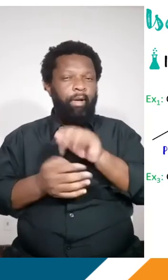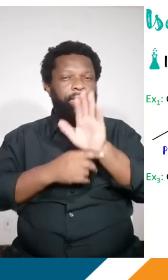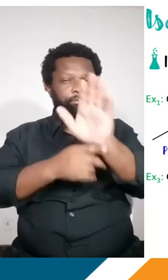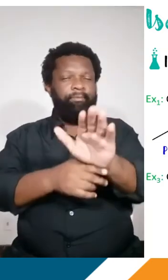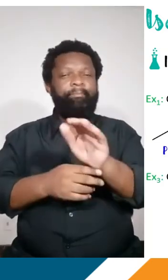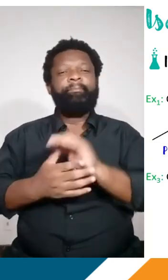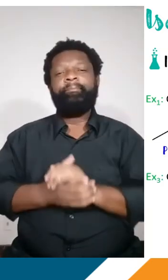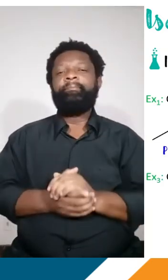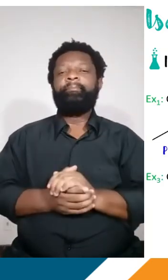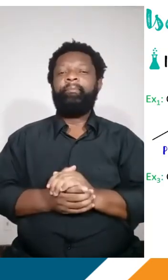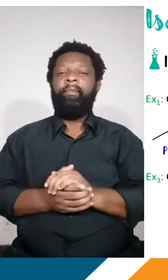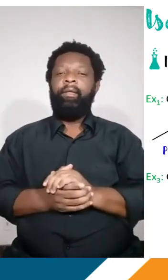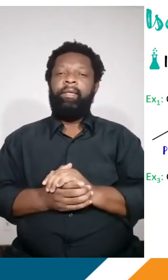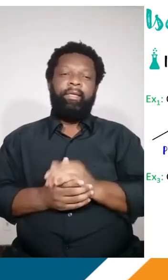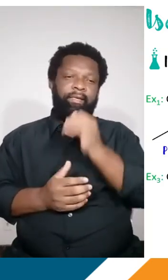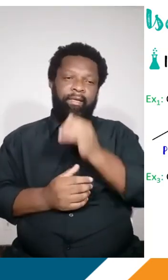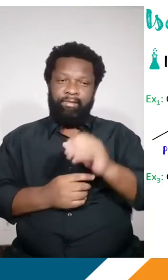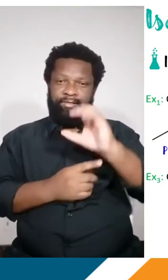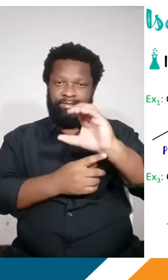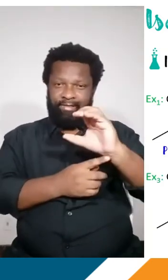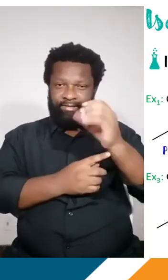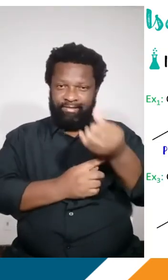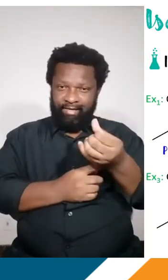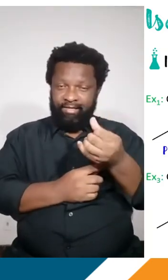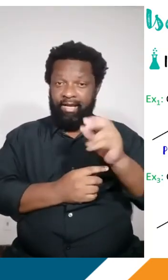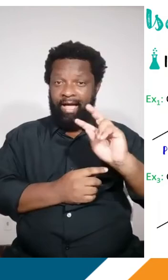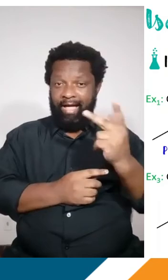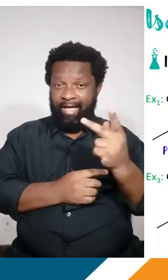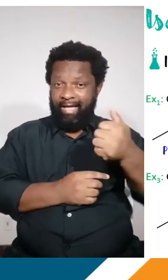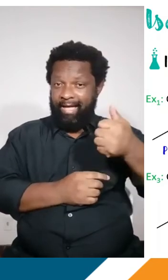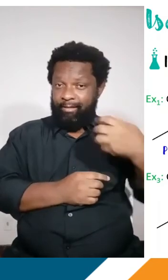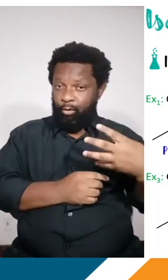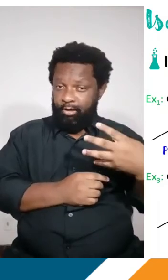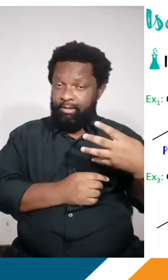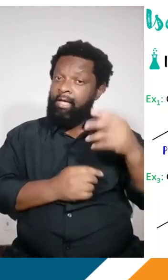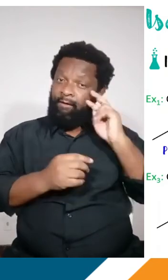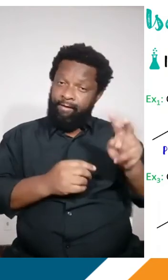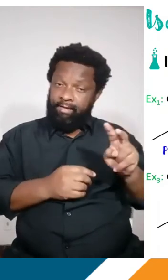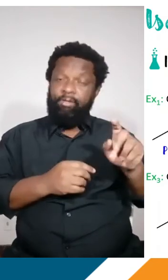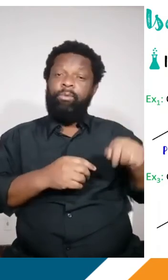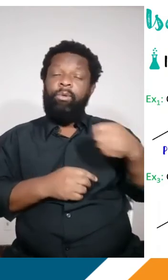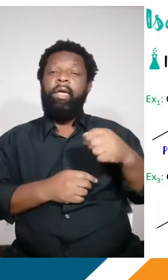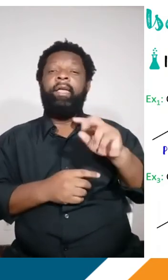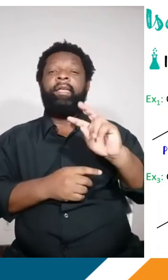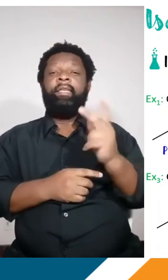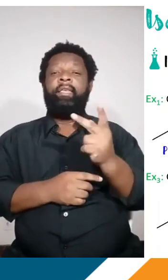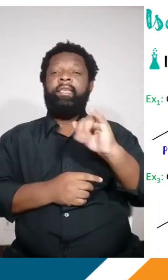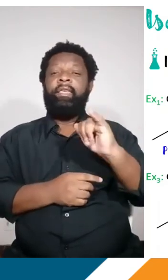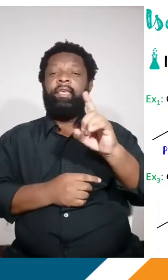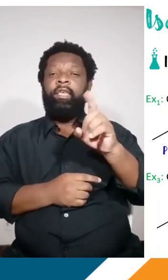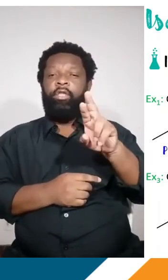gente pegou. Peguei C6H14, já estou vendo que pela fórmula molecular é um hidrocarboneto, só